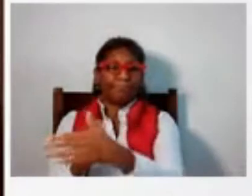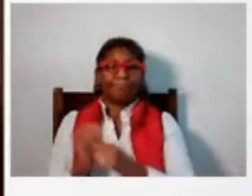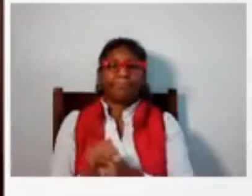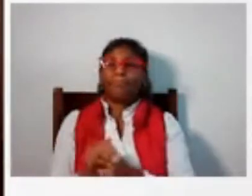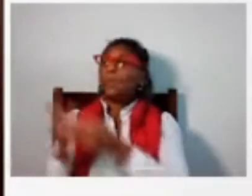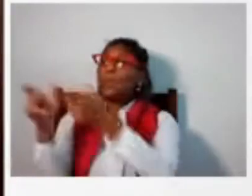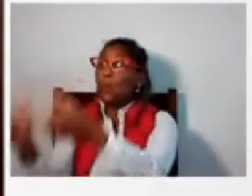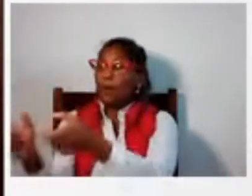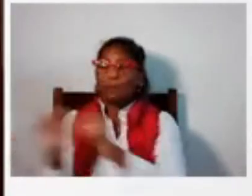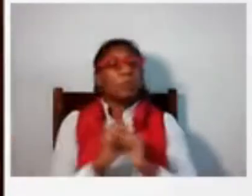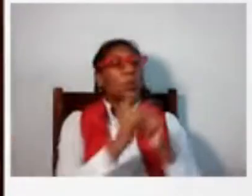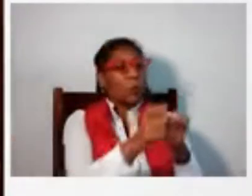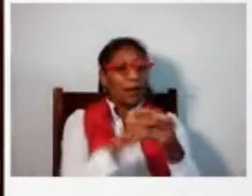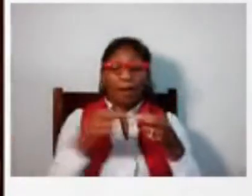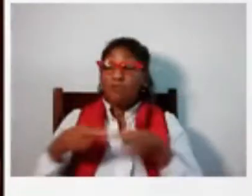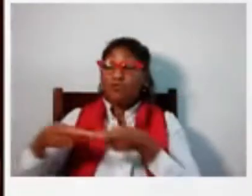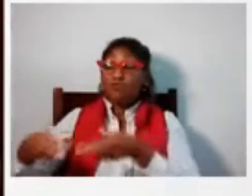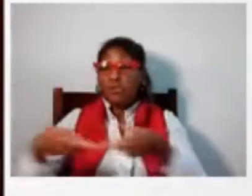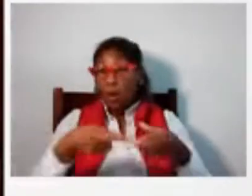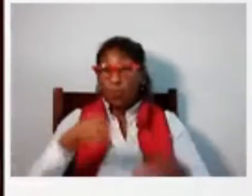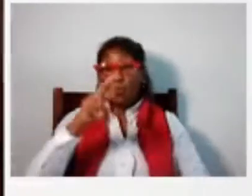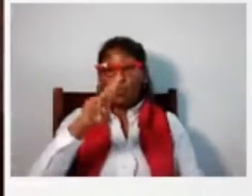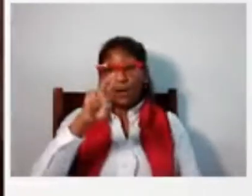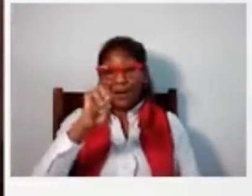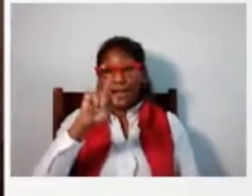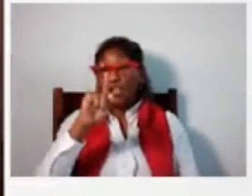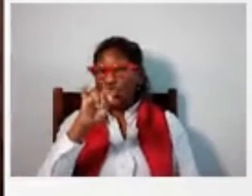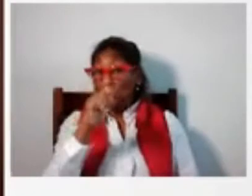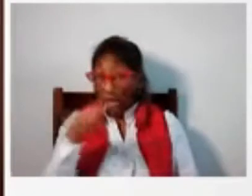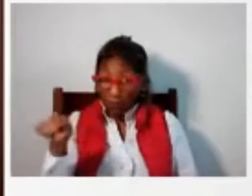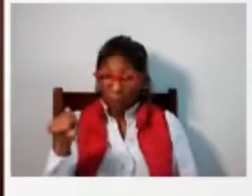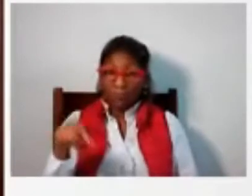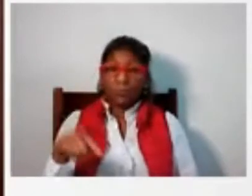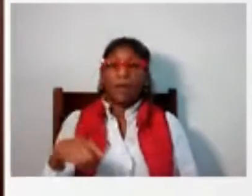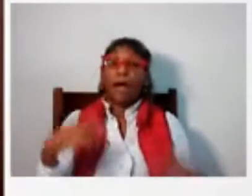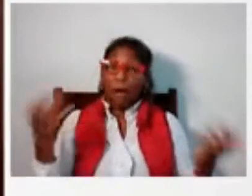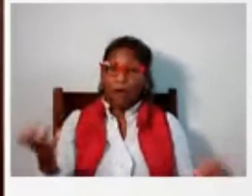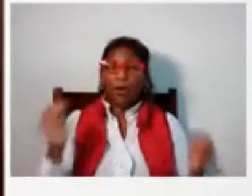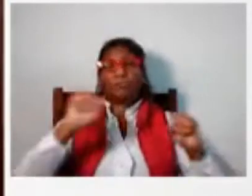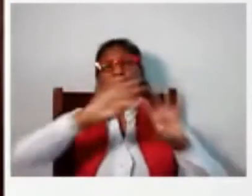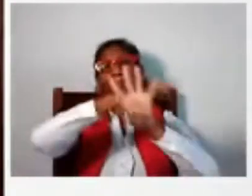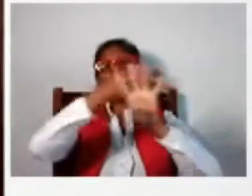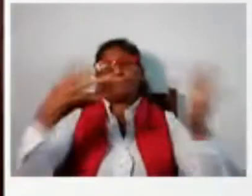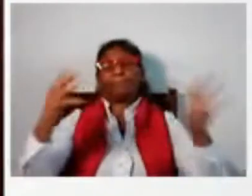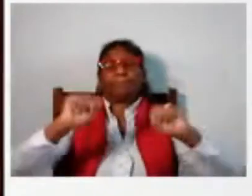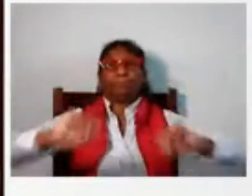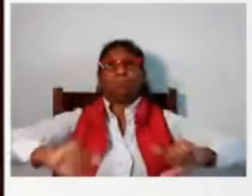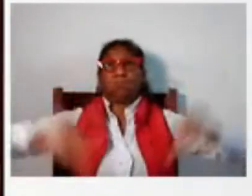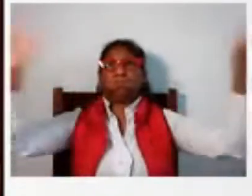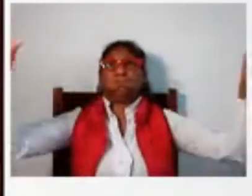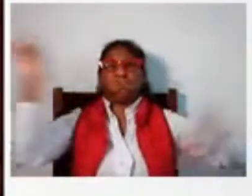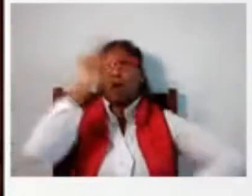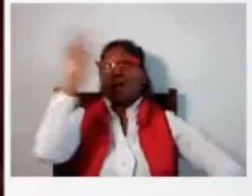necessários. E é isso que a gente está fazendo. Agora, quando os indicadores começam a mostrar alguma inflexão, atua-se em regiões